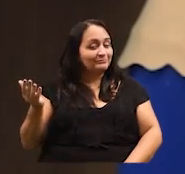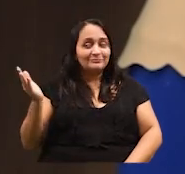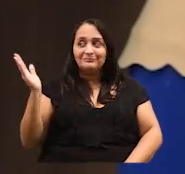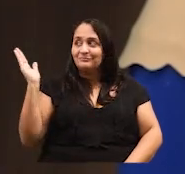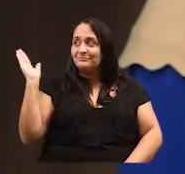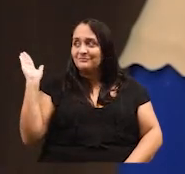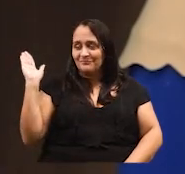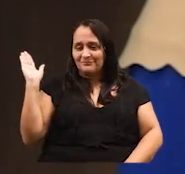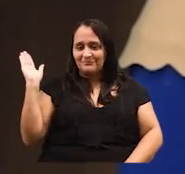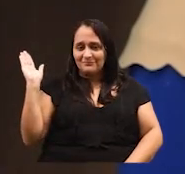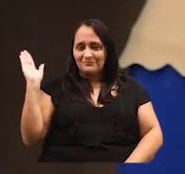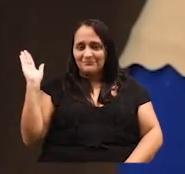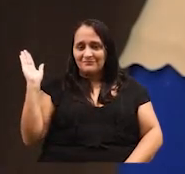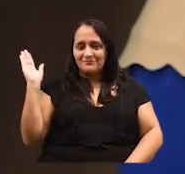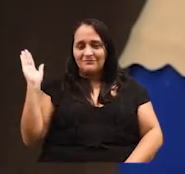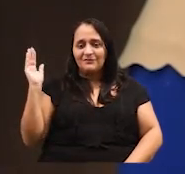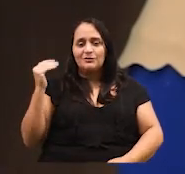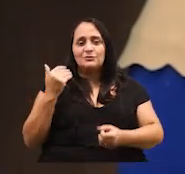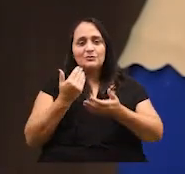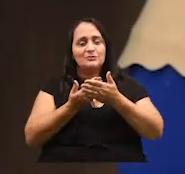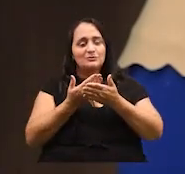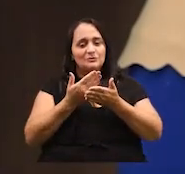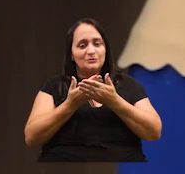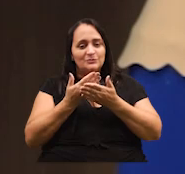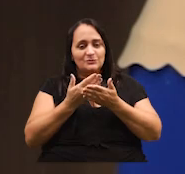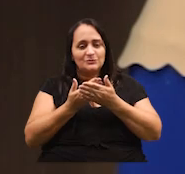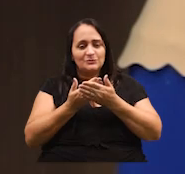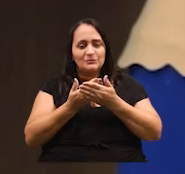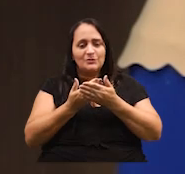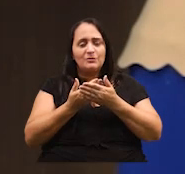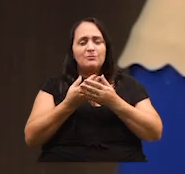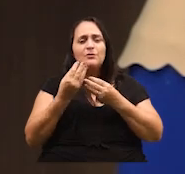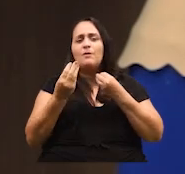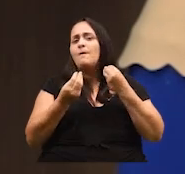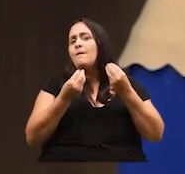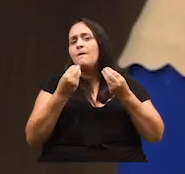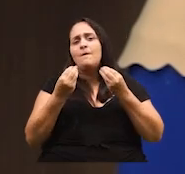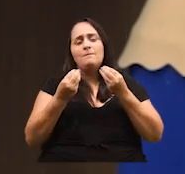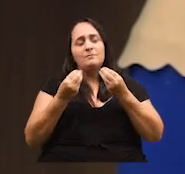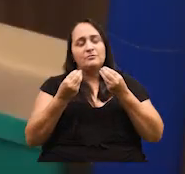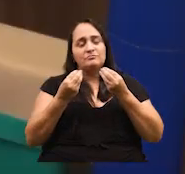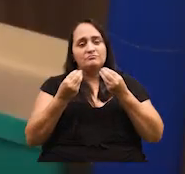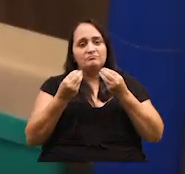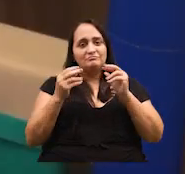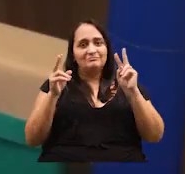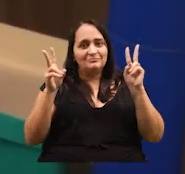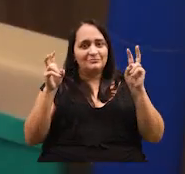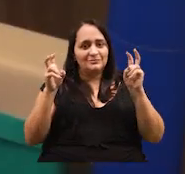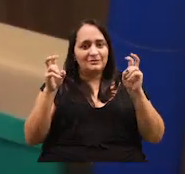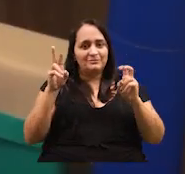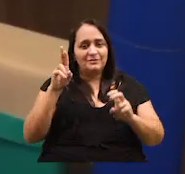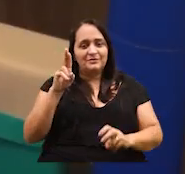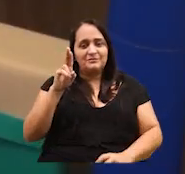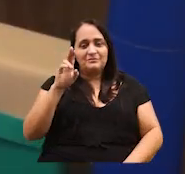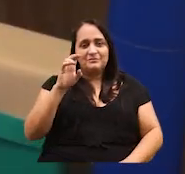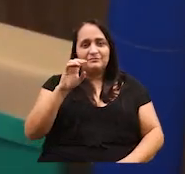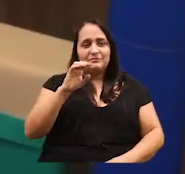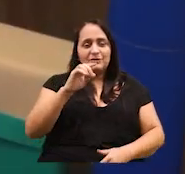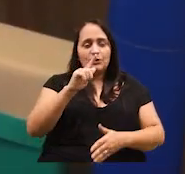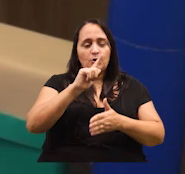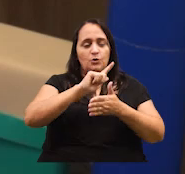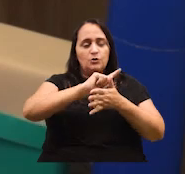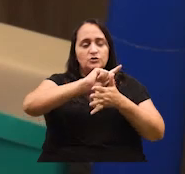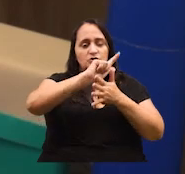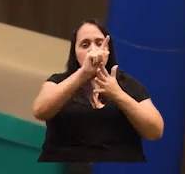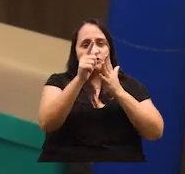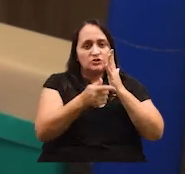foi o nosso estudo sobre o gênero textual receita. Vamos ver o que é que a galerinha